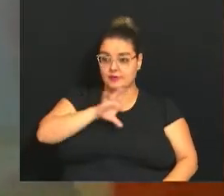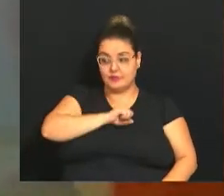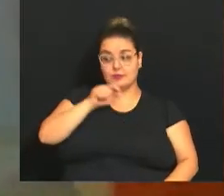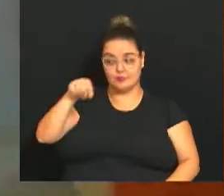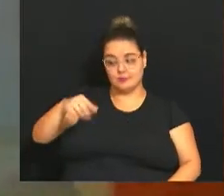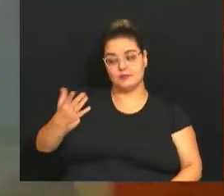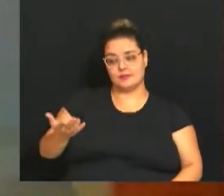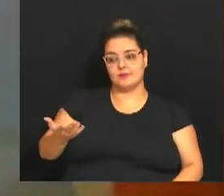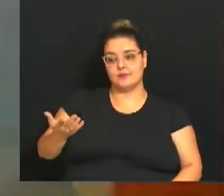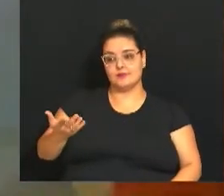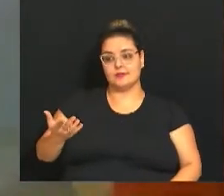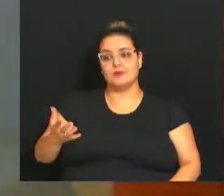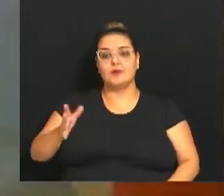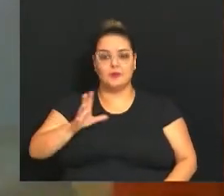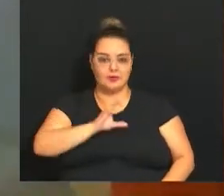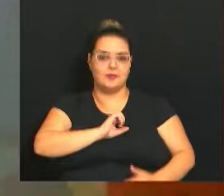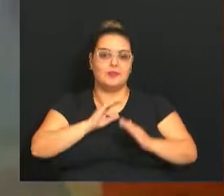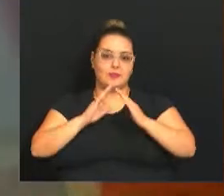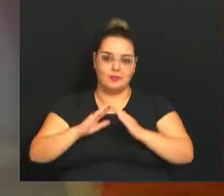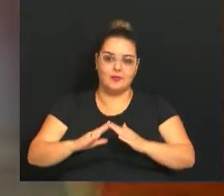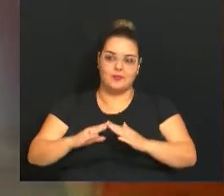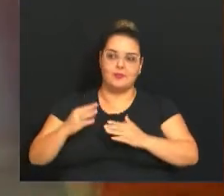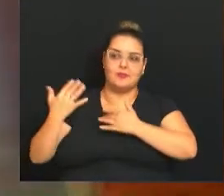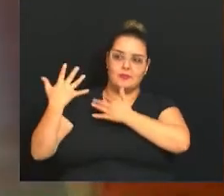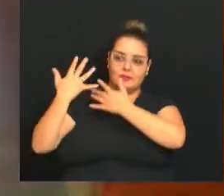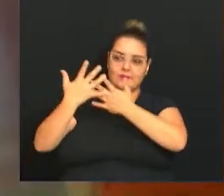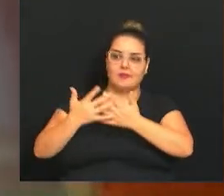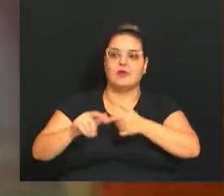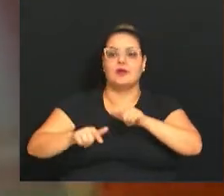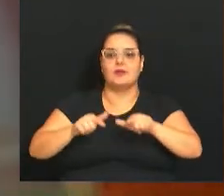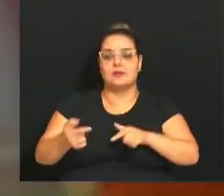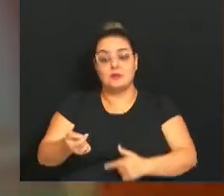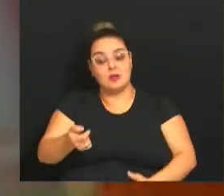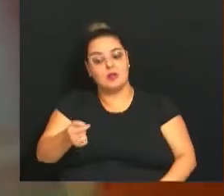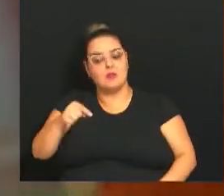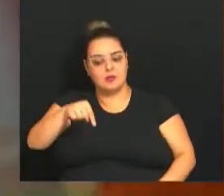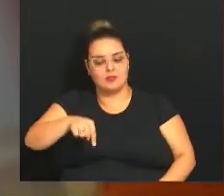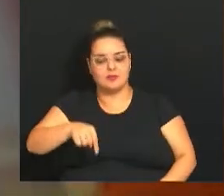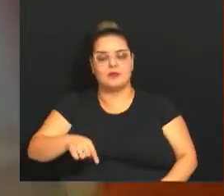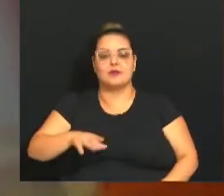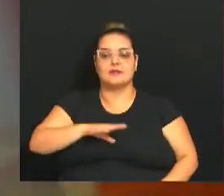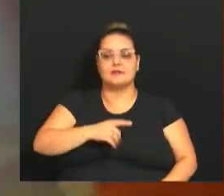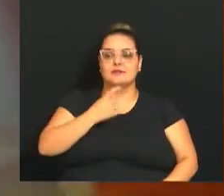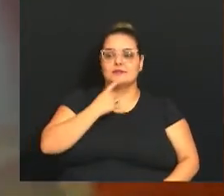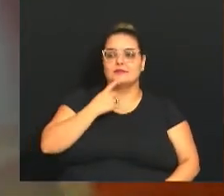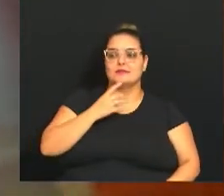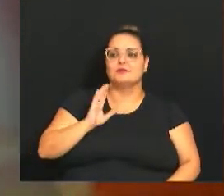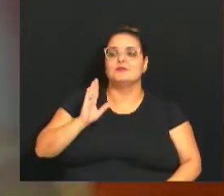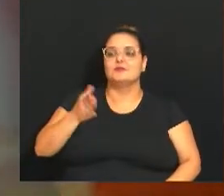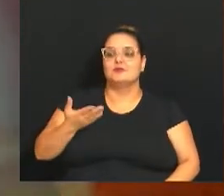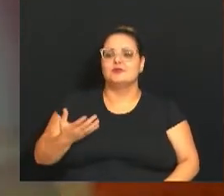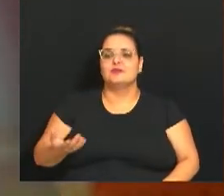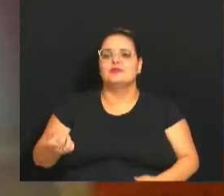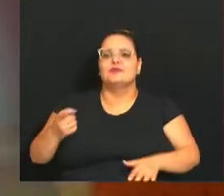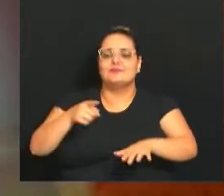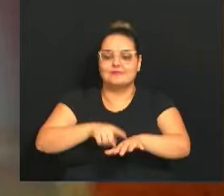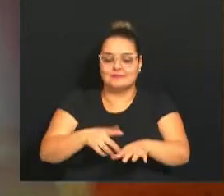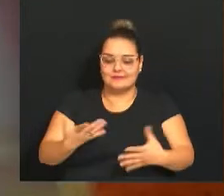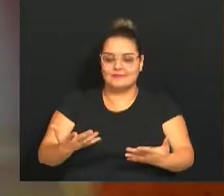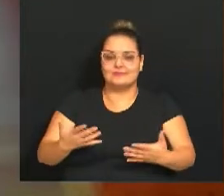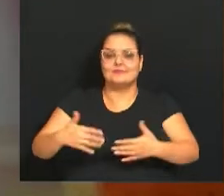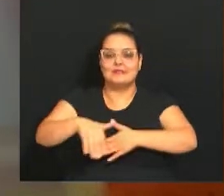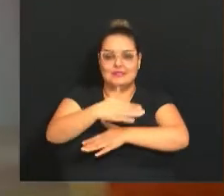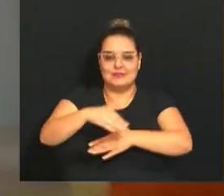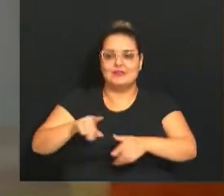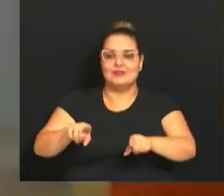Tereza? Eu gosto. Moro aqui há bastante tempo, mas a gente trabalha há pouco tempo. Mas, enfim, já estamos inseridos aqui, tanto na rua quanto no bairro.